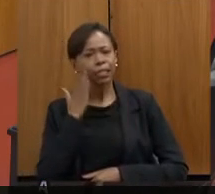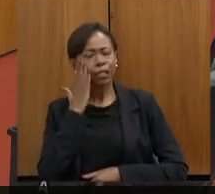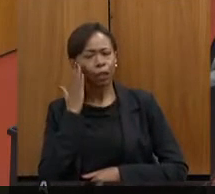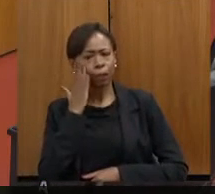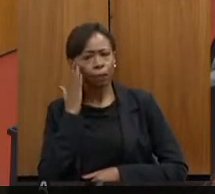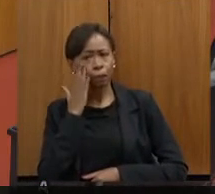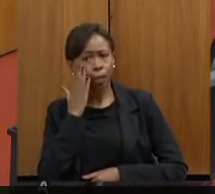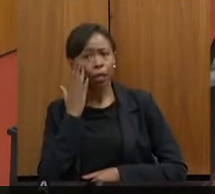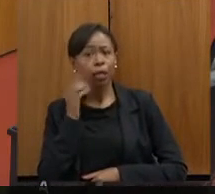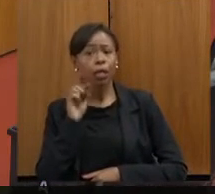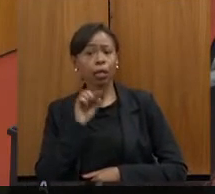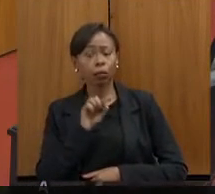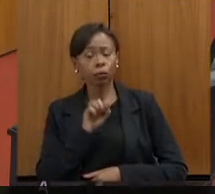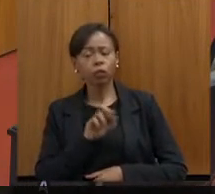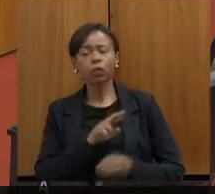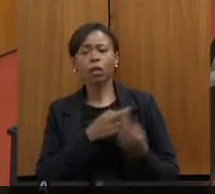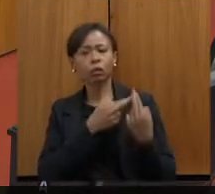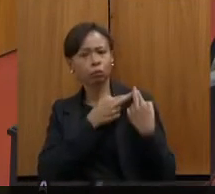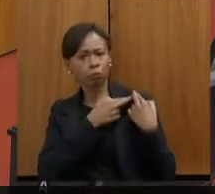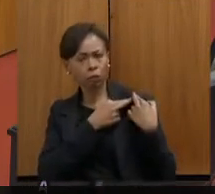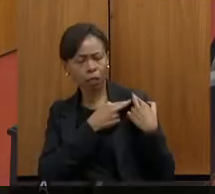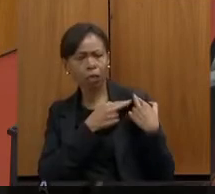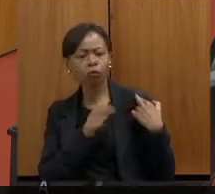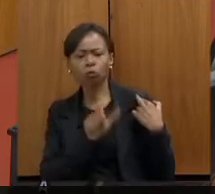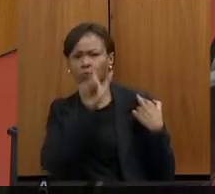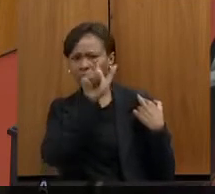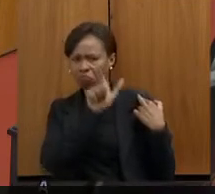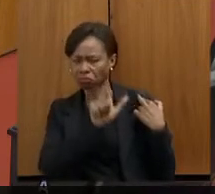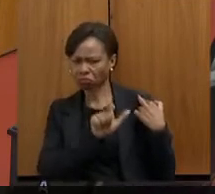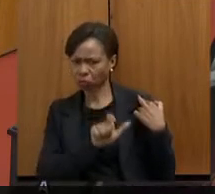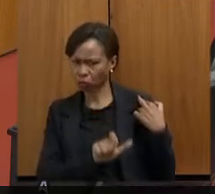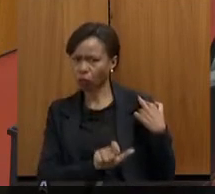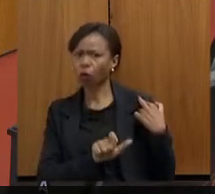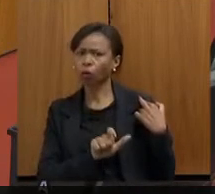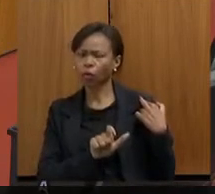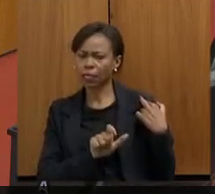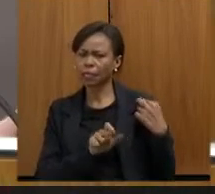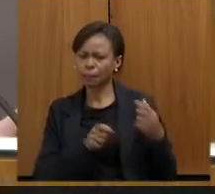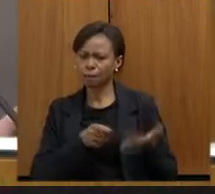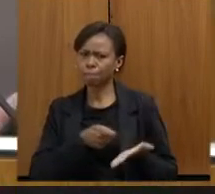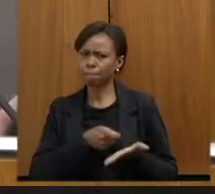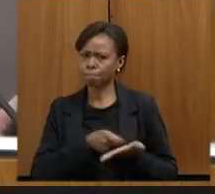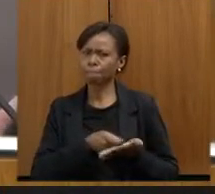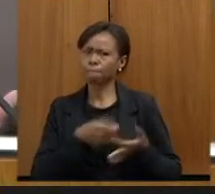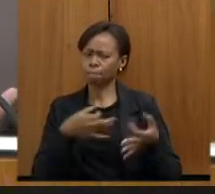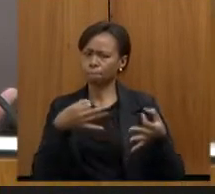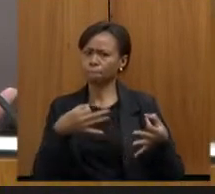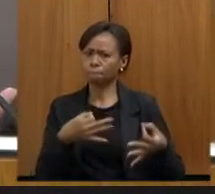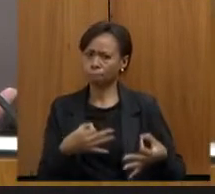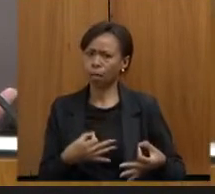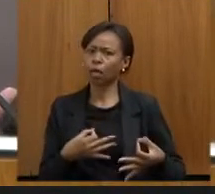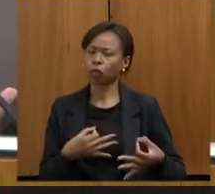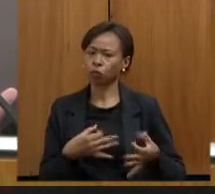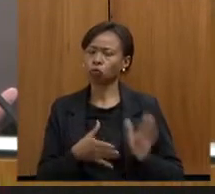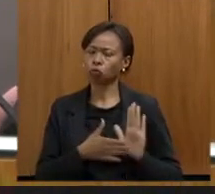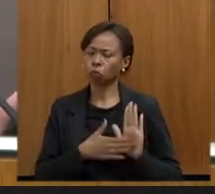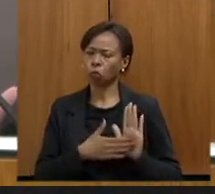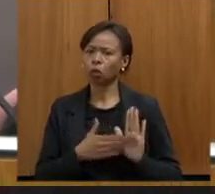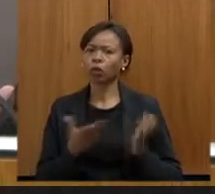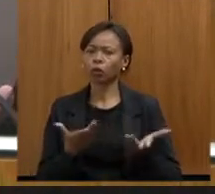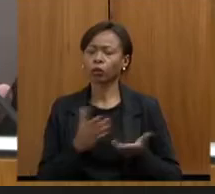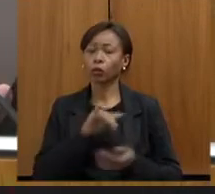tem sido conduzido por pessoas que têm essa firmeza no propósito, como o doutor João Luiz,